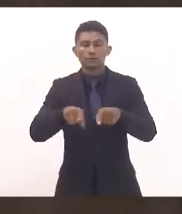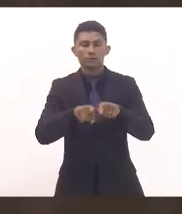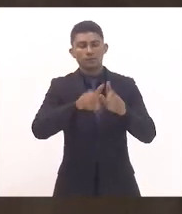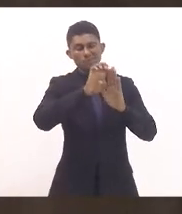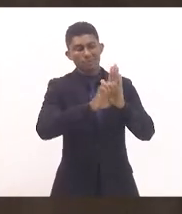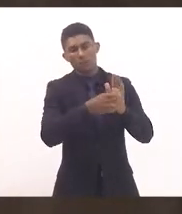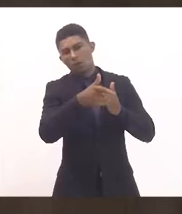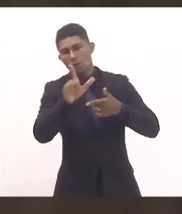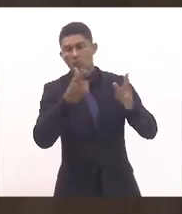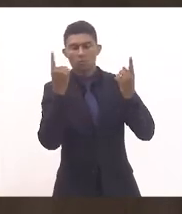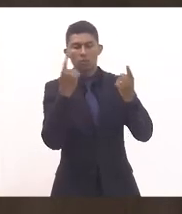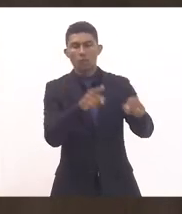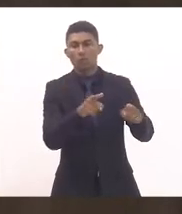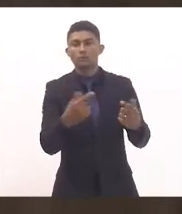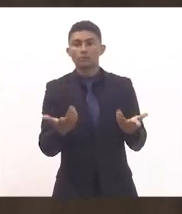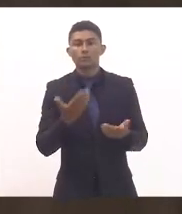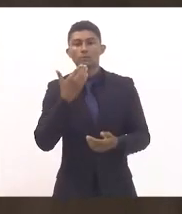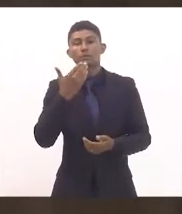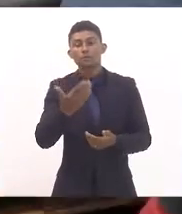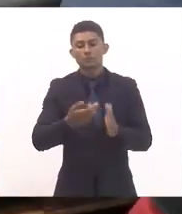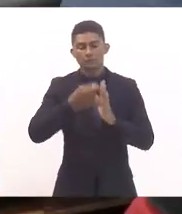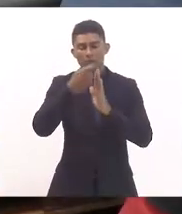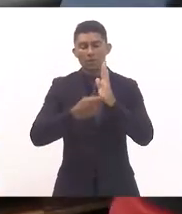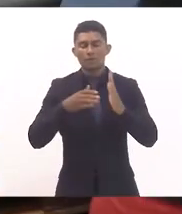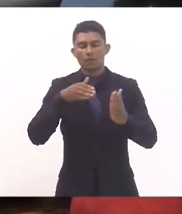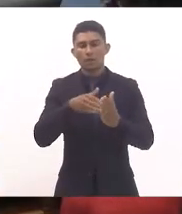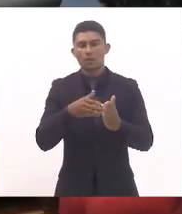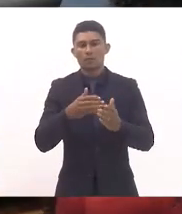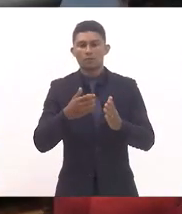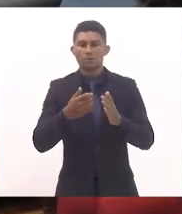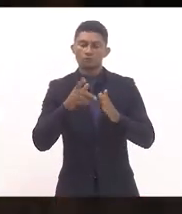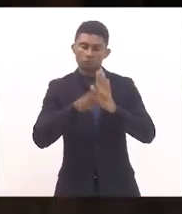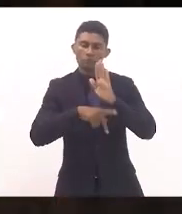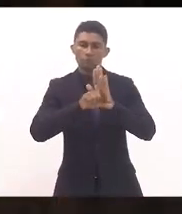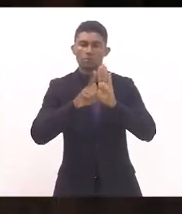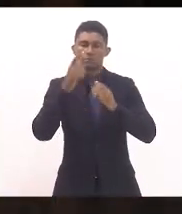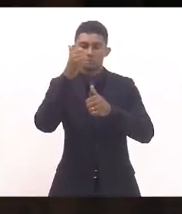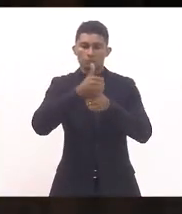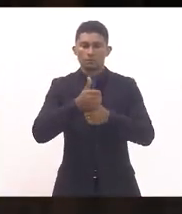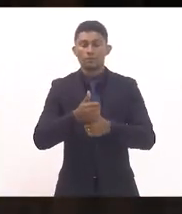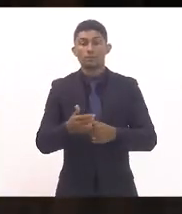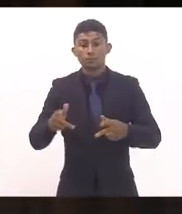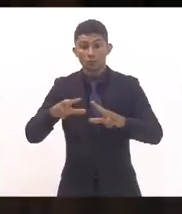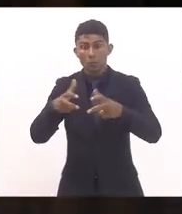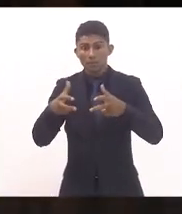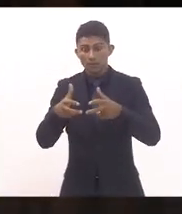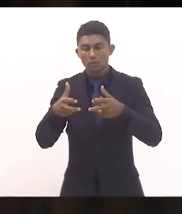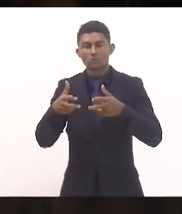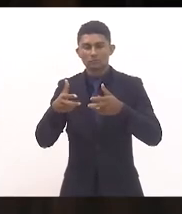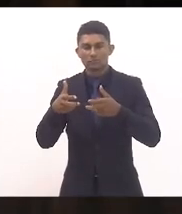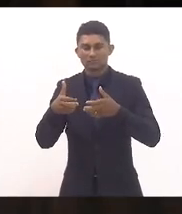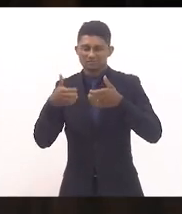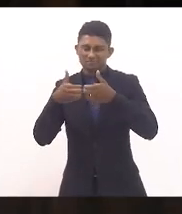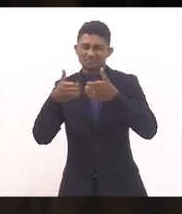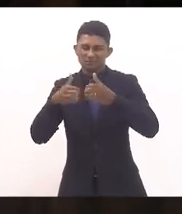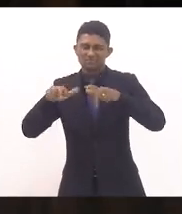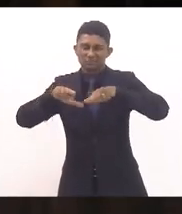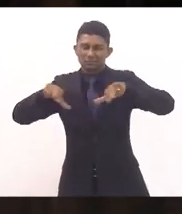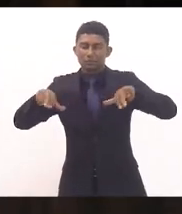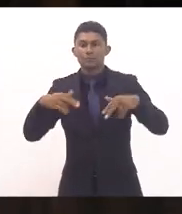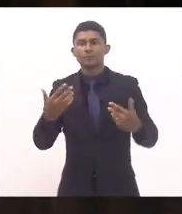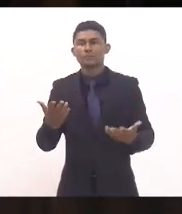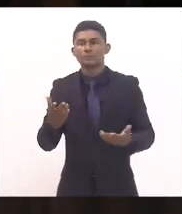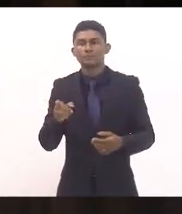emendas, concluindo por substitutivo, pedindo forma final de redação. Pela Comissão de Transporte, Imperador de Madureira,